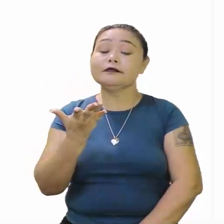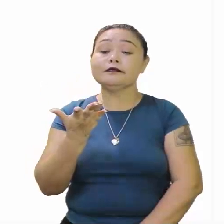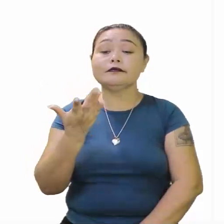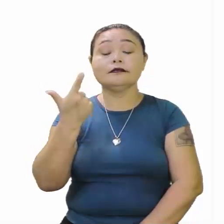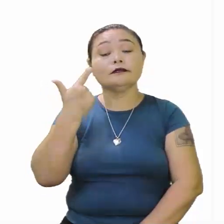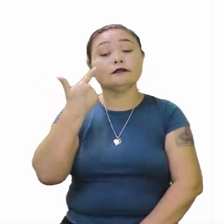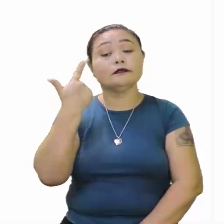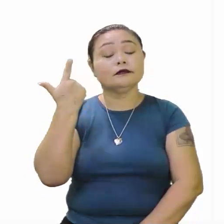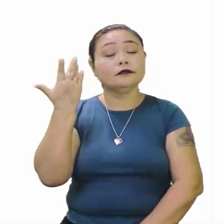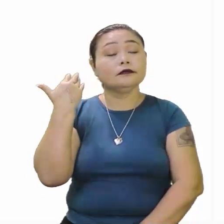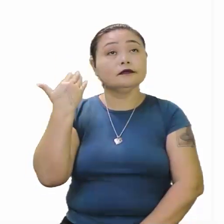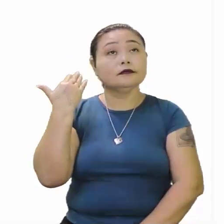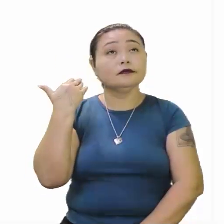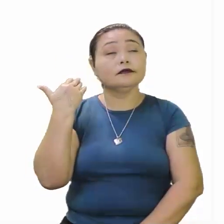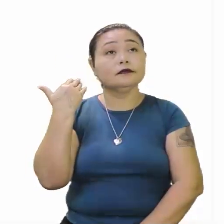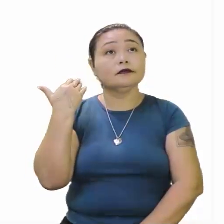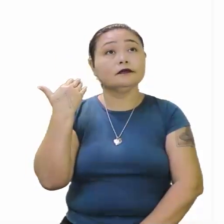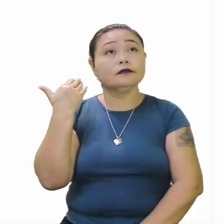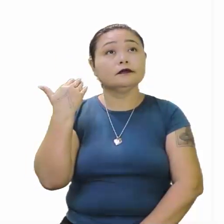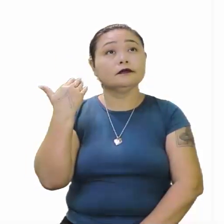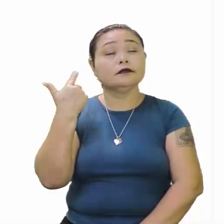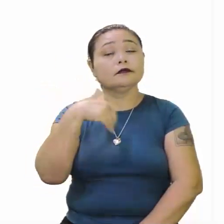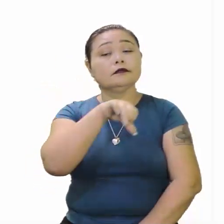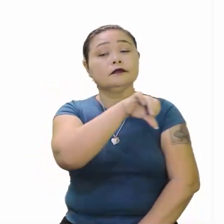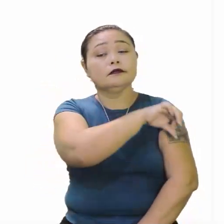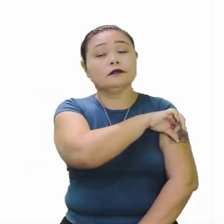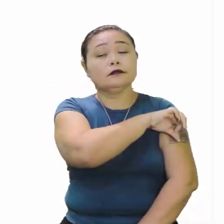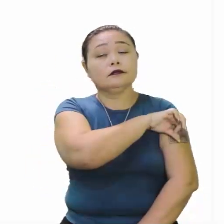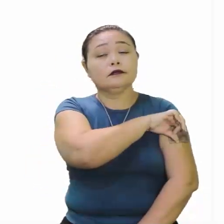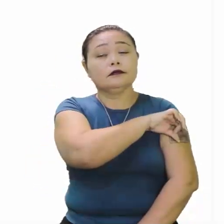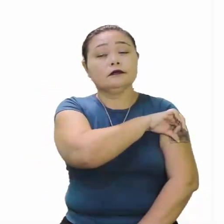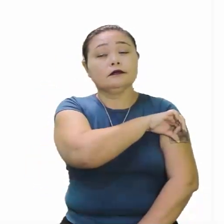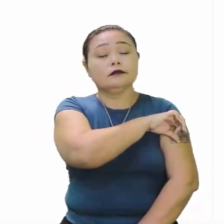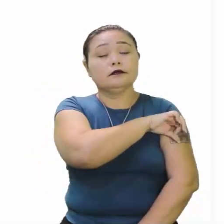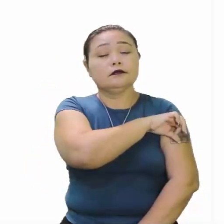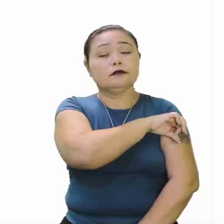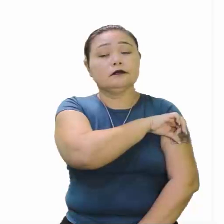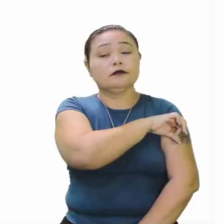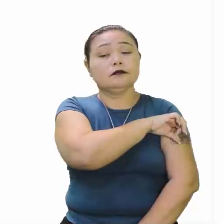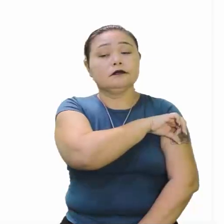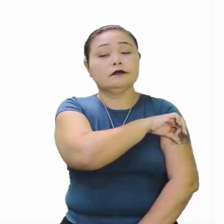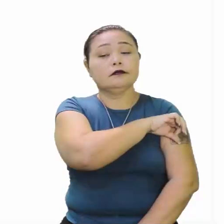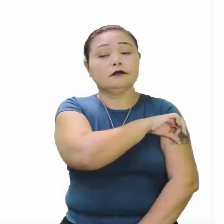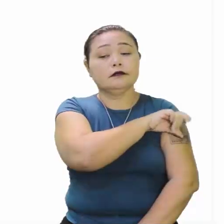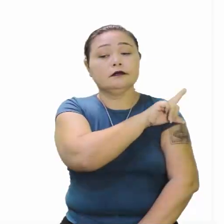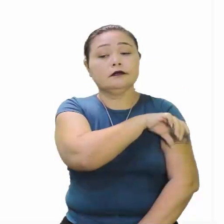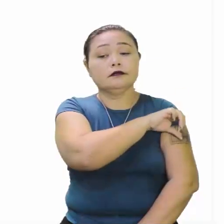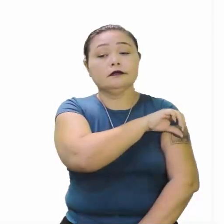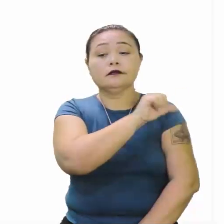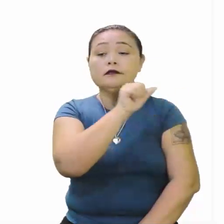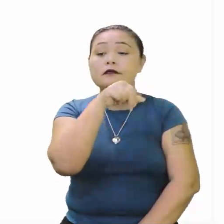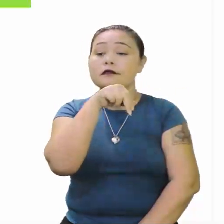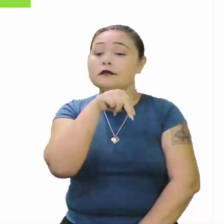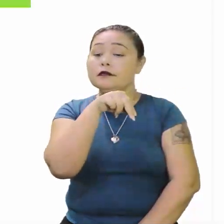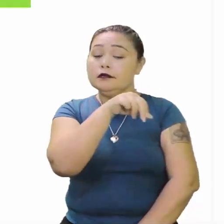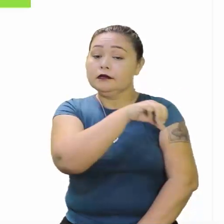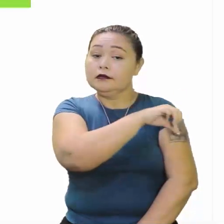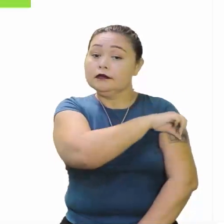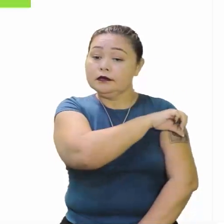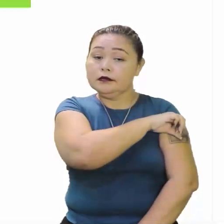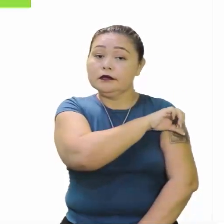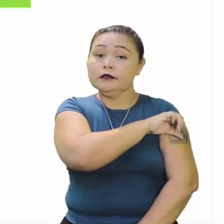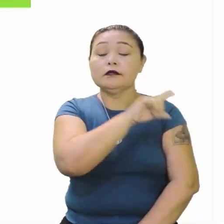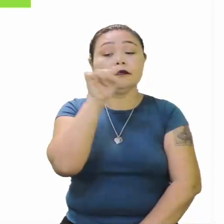cursaram lá a nona série, que chamamos de nono ano, com